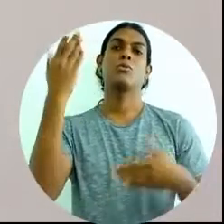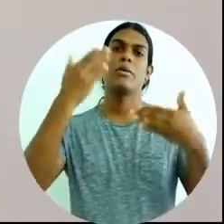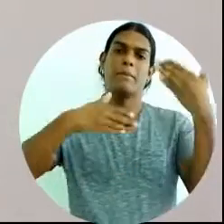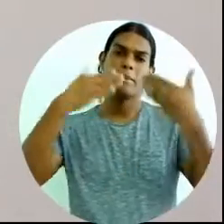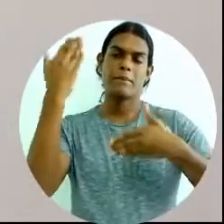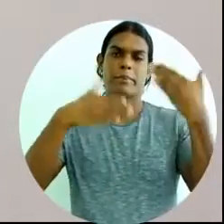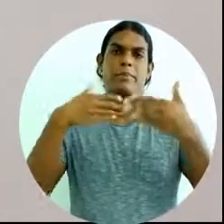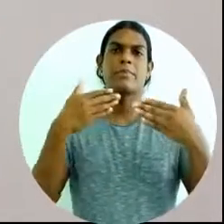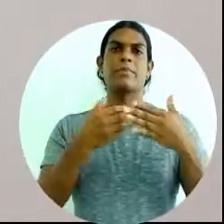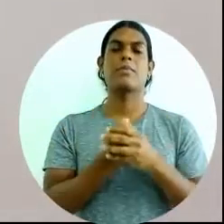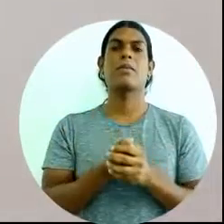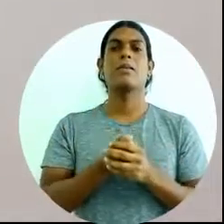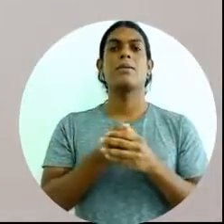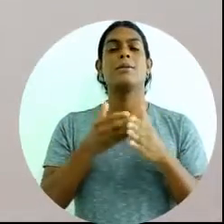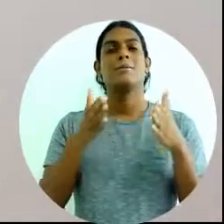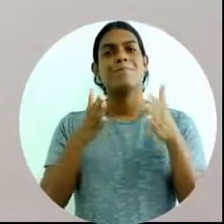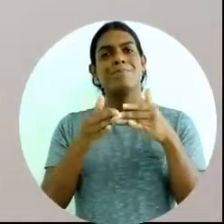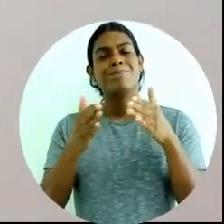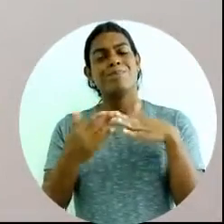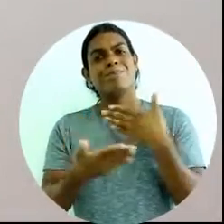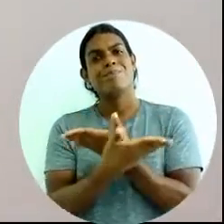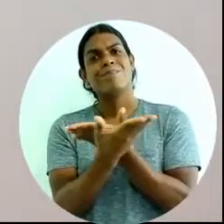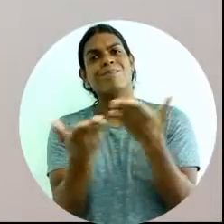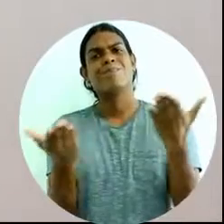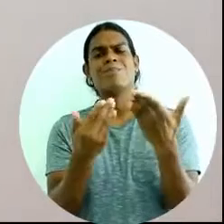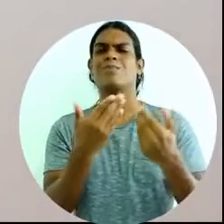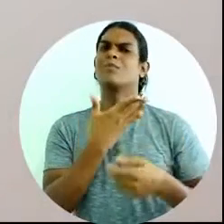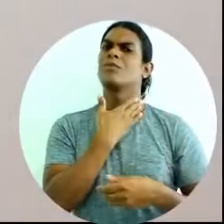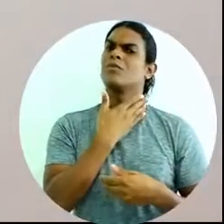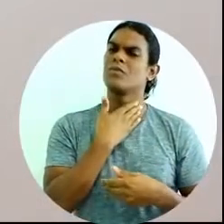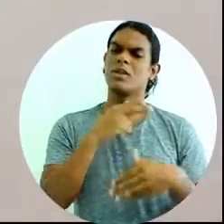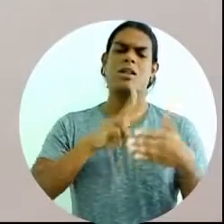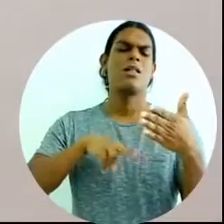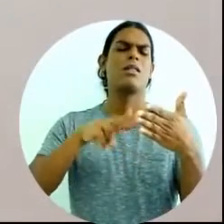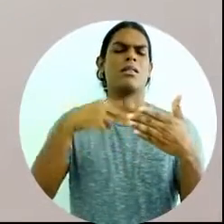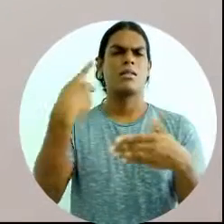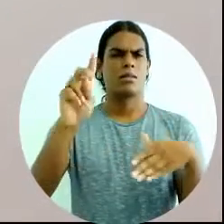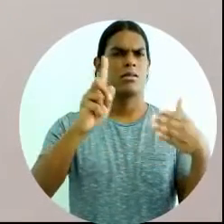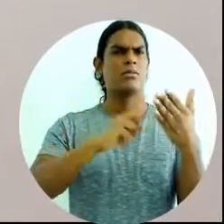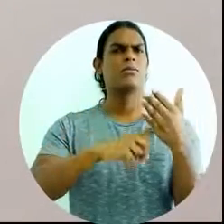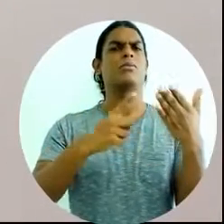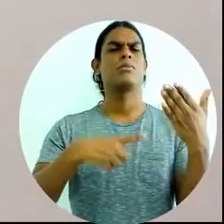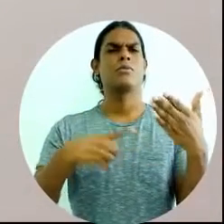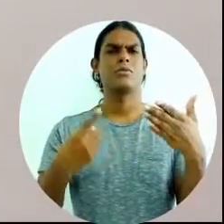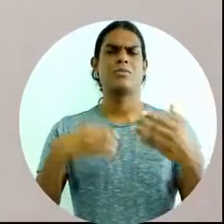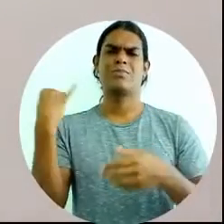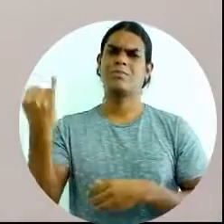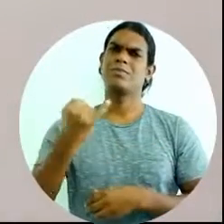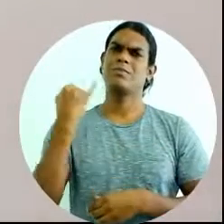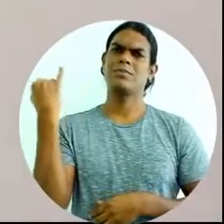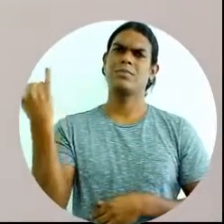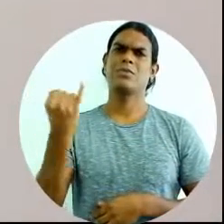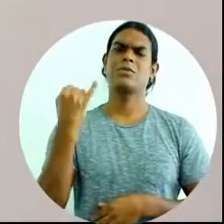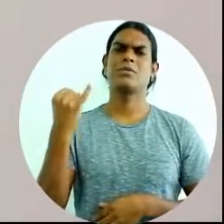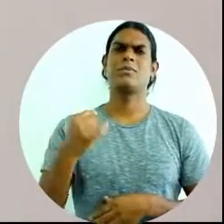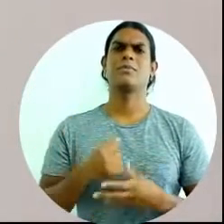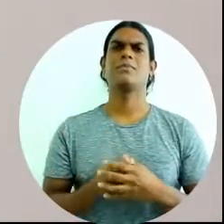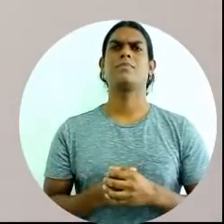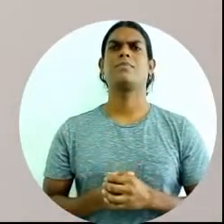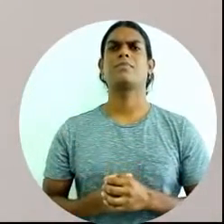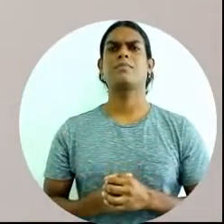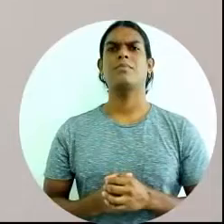participação e pedir que vocês interajam bastante no chat, no fórum, leiam bastante o caderno das